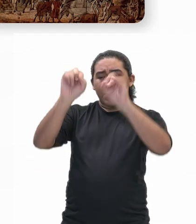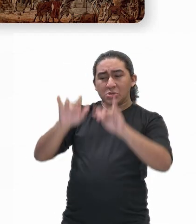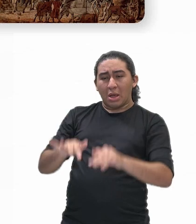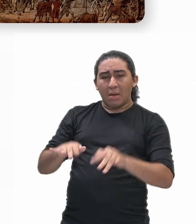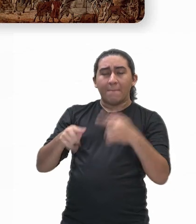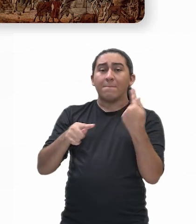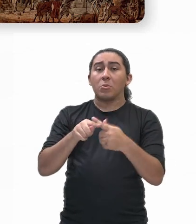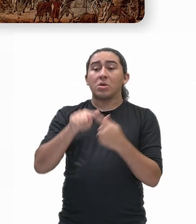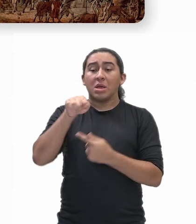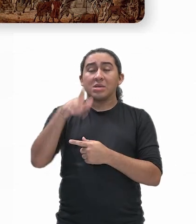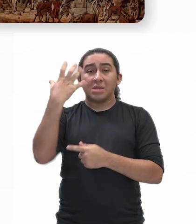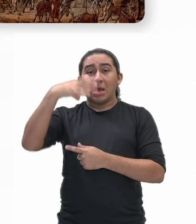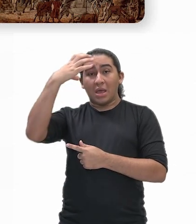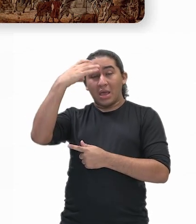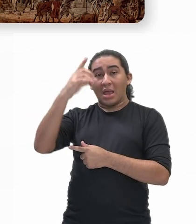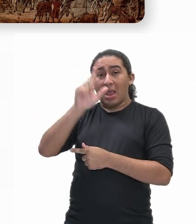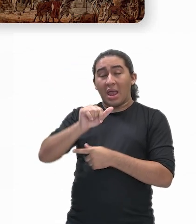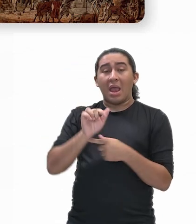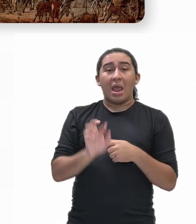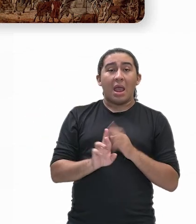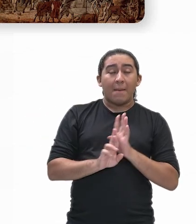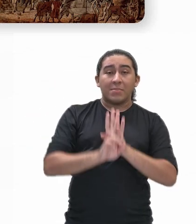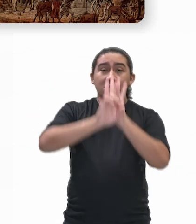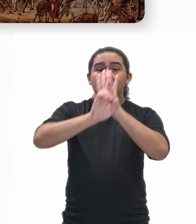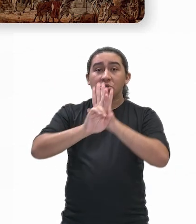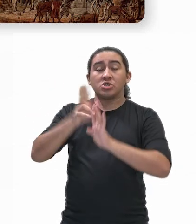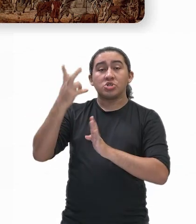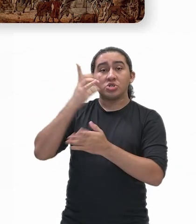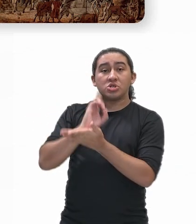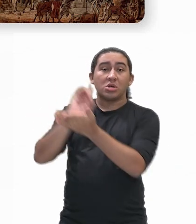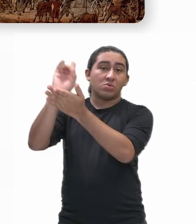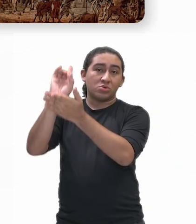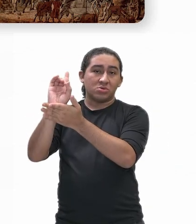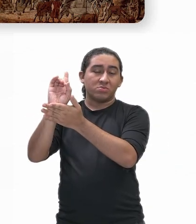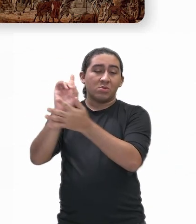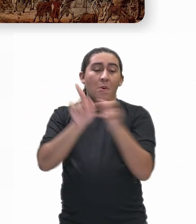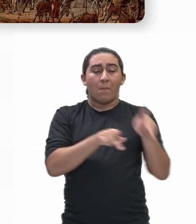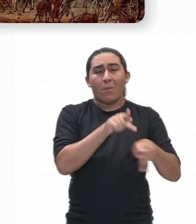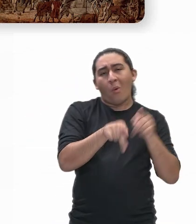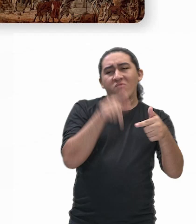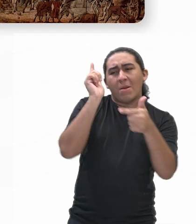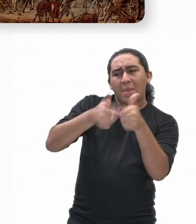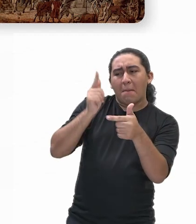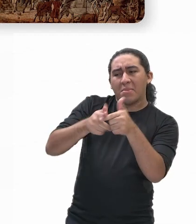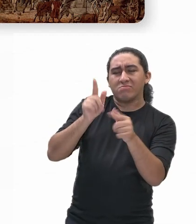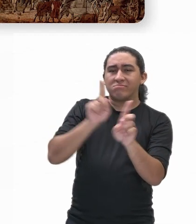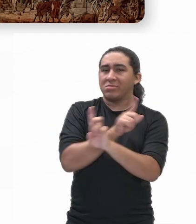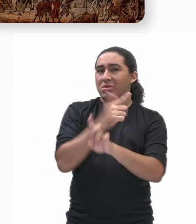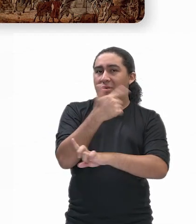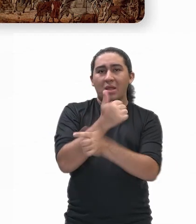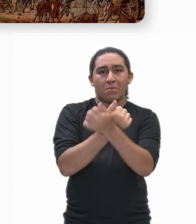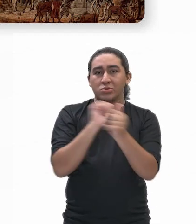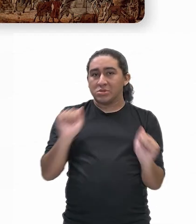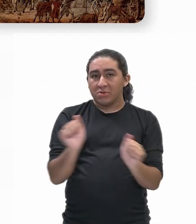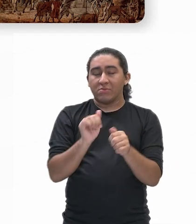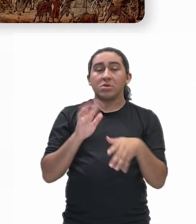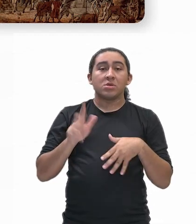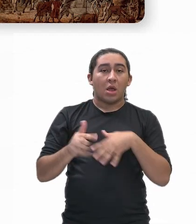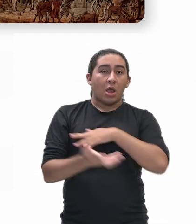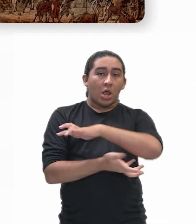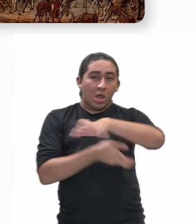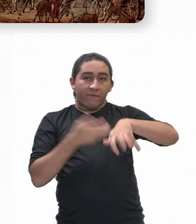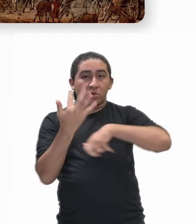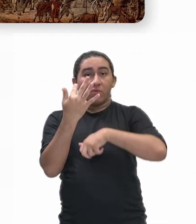Deus na terra. Então, a população não tinha como questionar, não é isso? Então, a Revolução Francesa